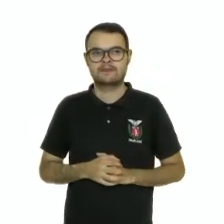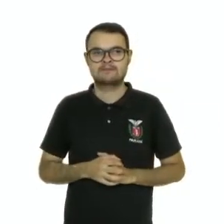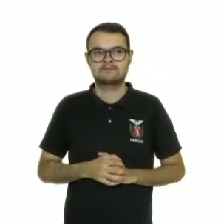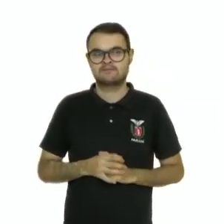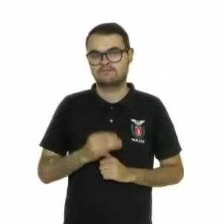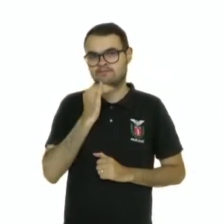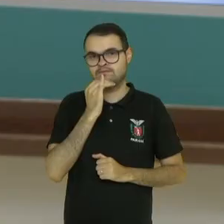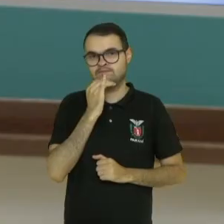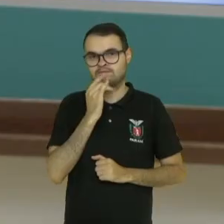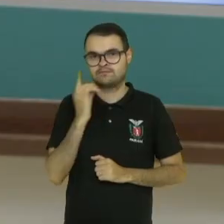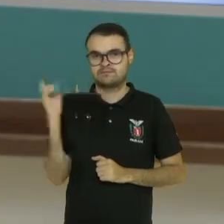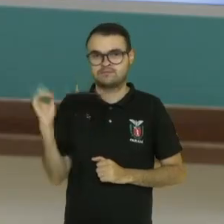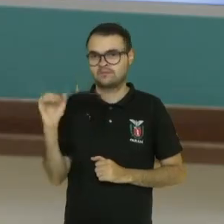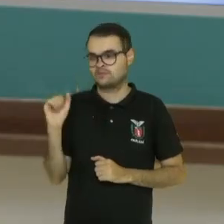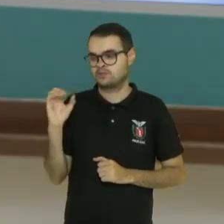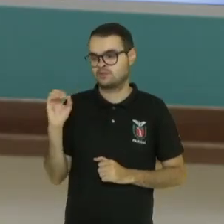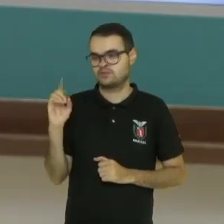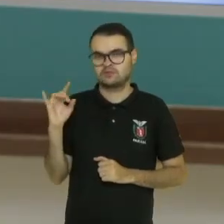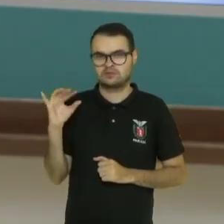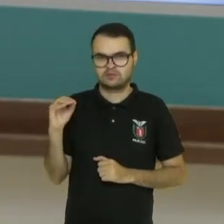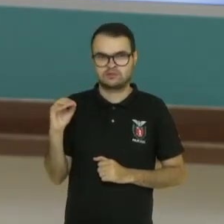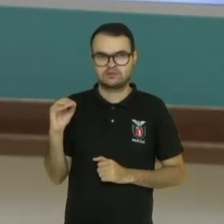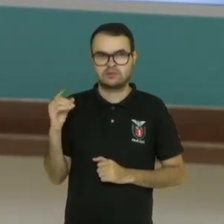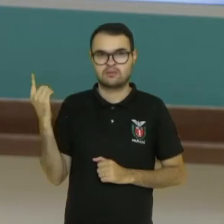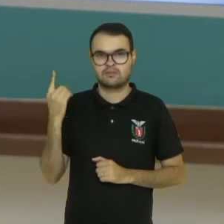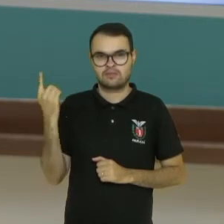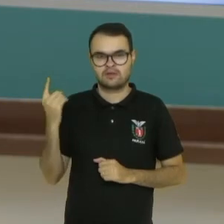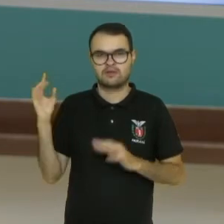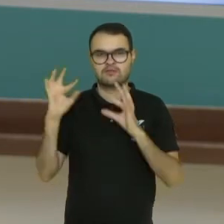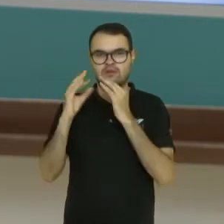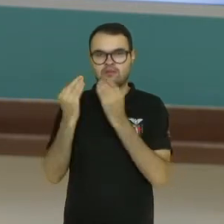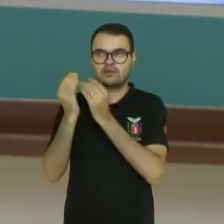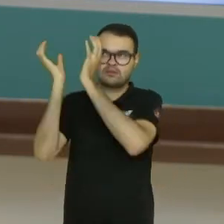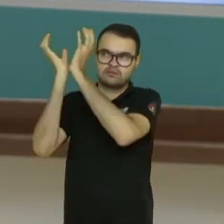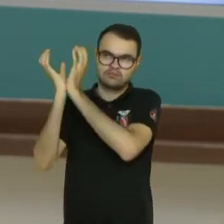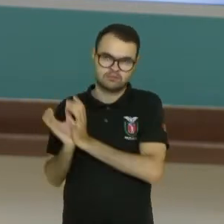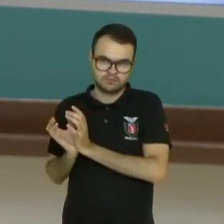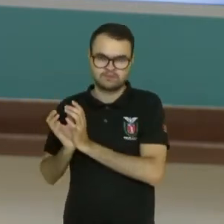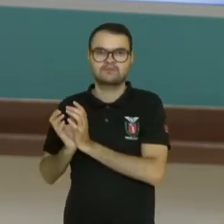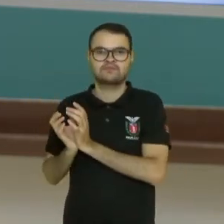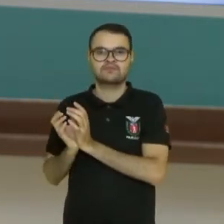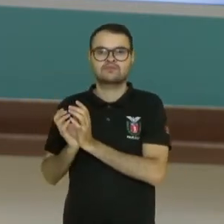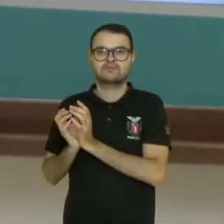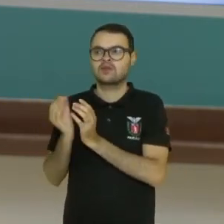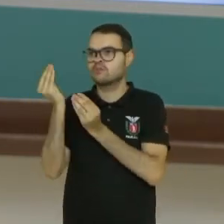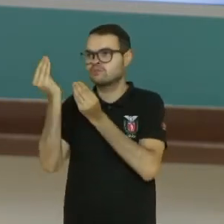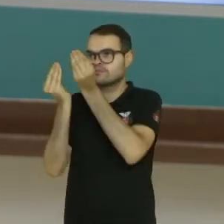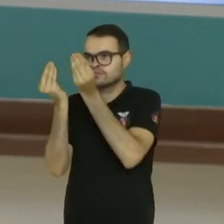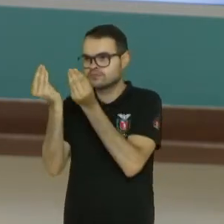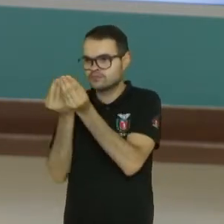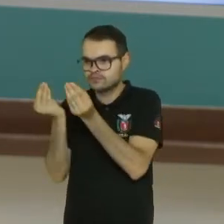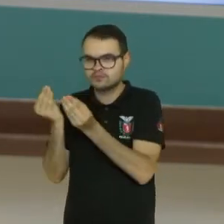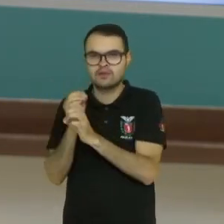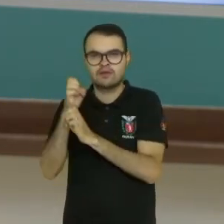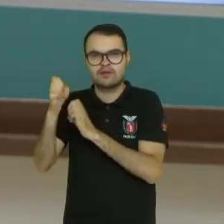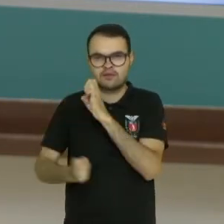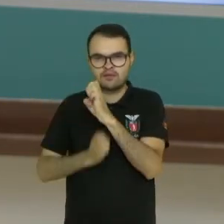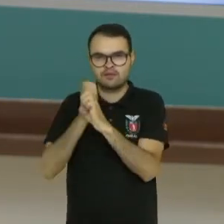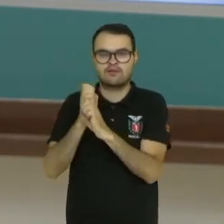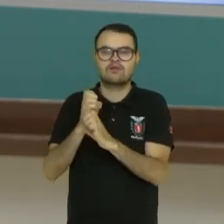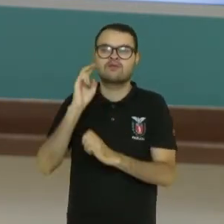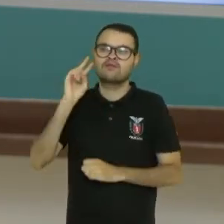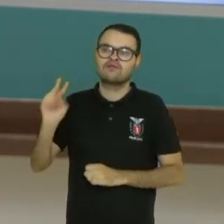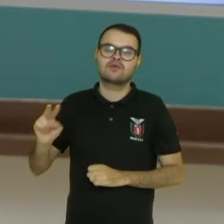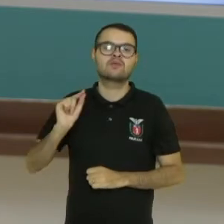vendo lá o sódio, tá aqui na primeira família, certo? Na sua distribuição eletrônica, a gente vai ver que